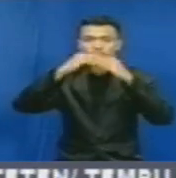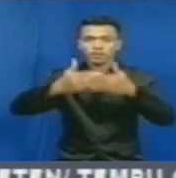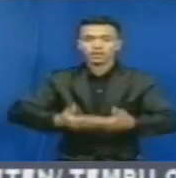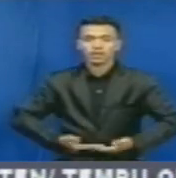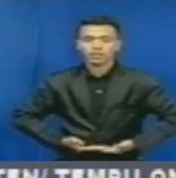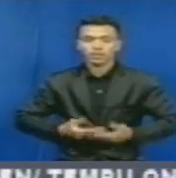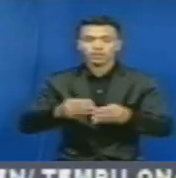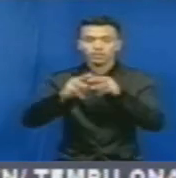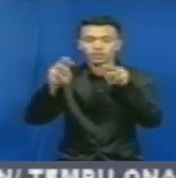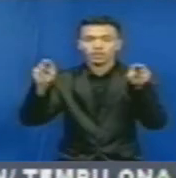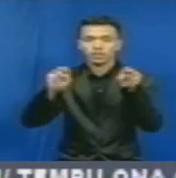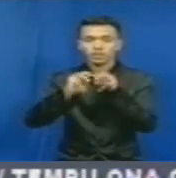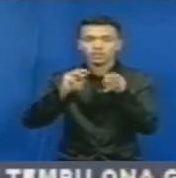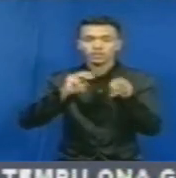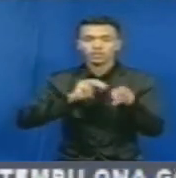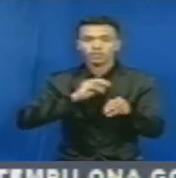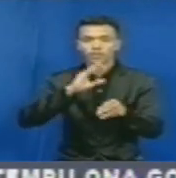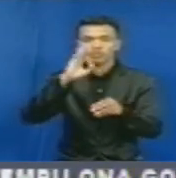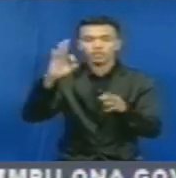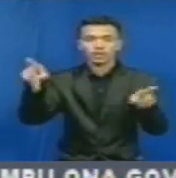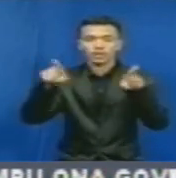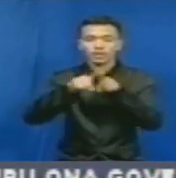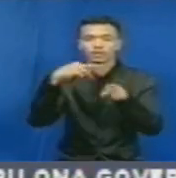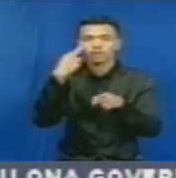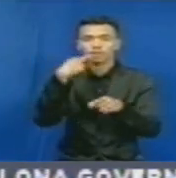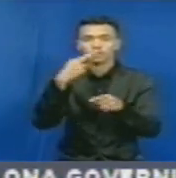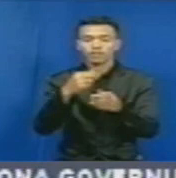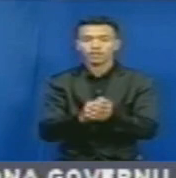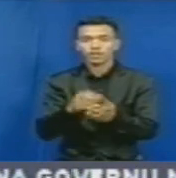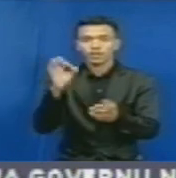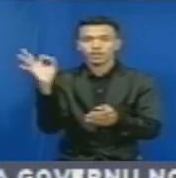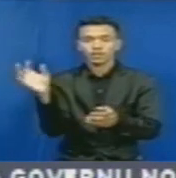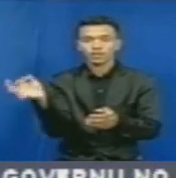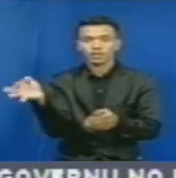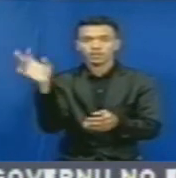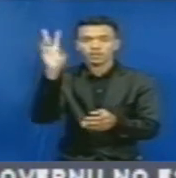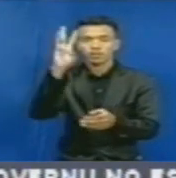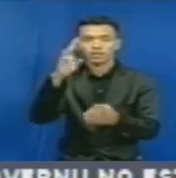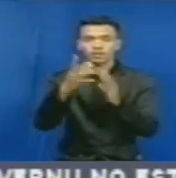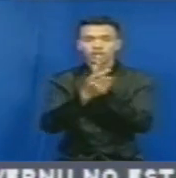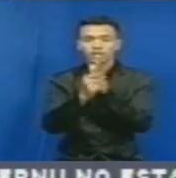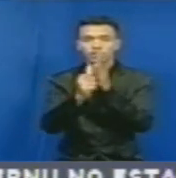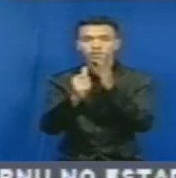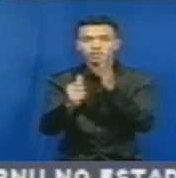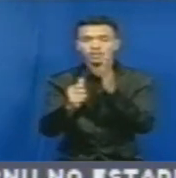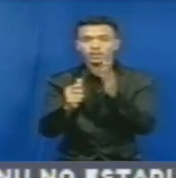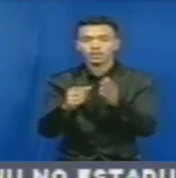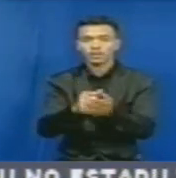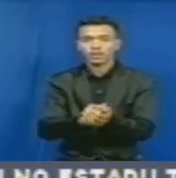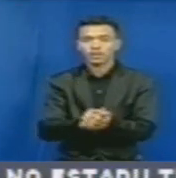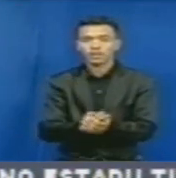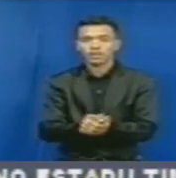e o município Manufahe. Macanesan, Fos, tonelada Cia Nulure Singnen, Minaten, tonelada Cia,